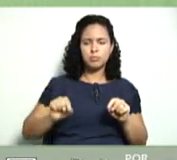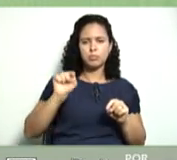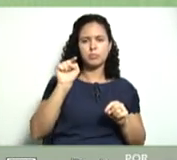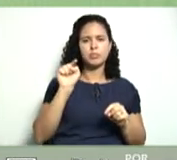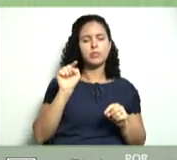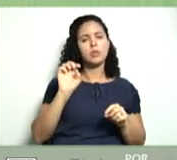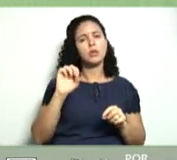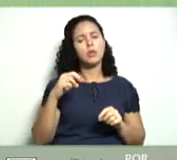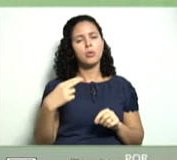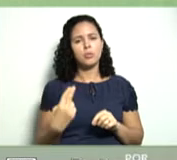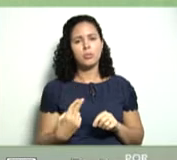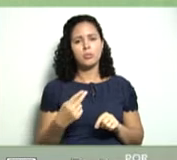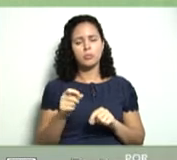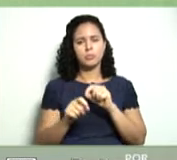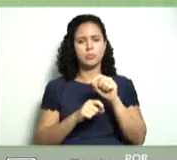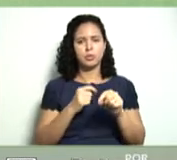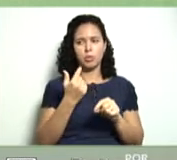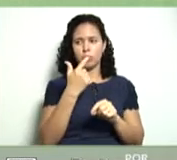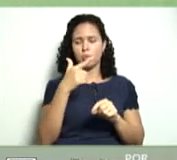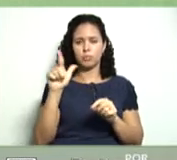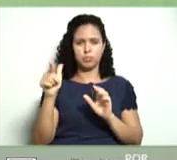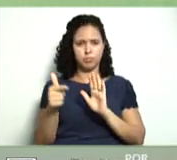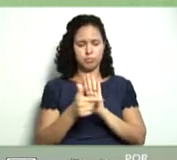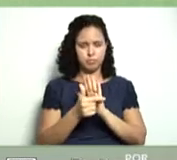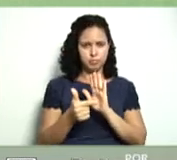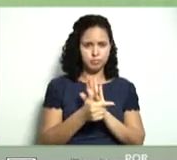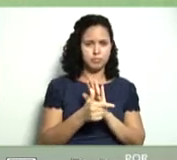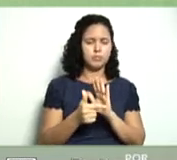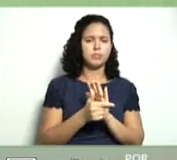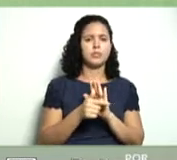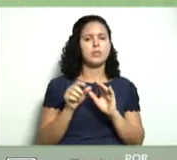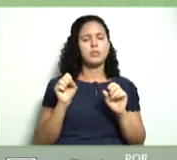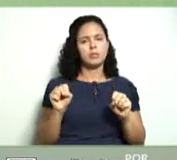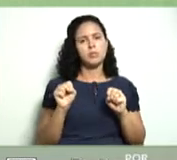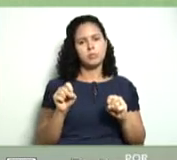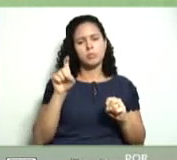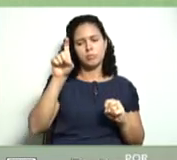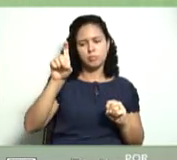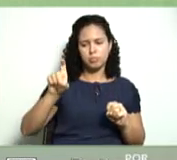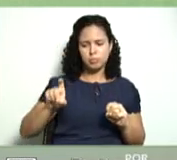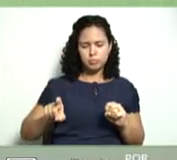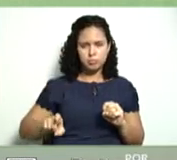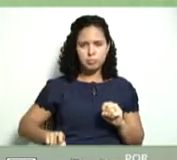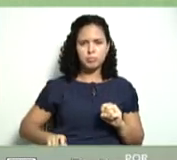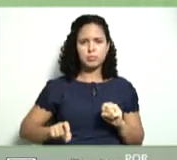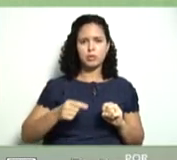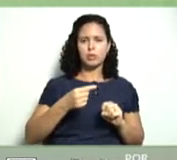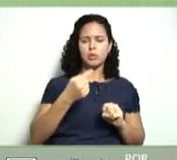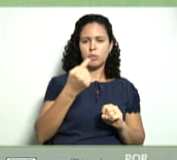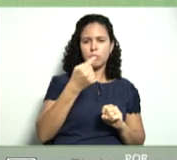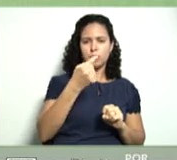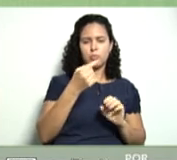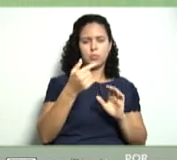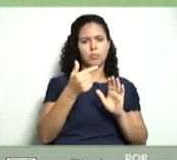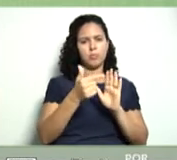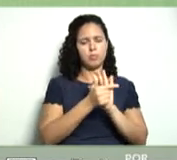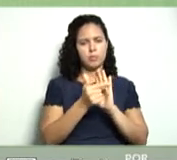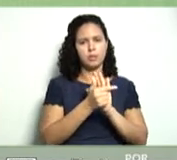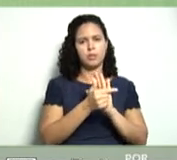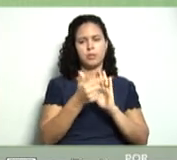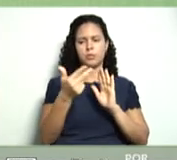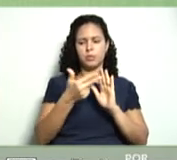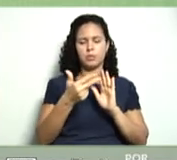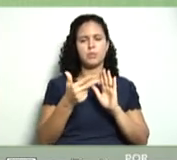até mesmo quando eu vou para outra página na página 2 vocês observam aqui ó que apareceu a quantidade de